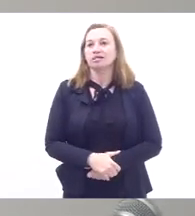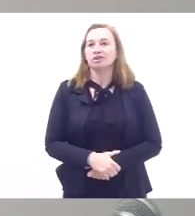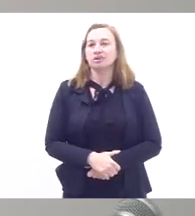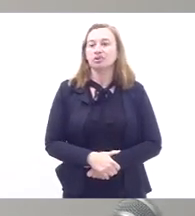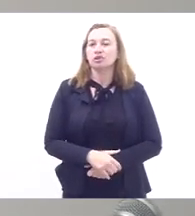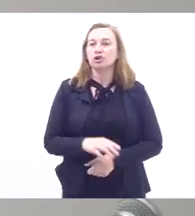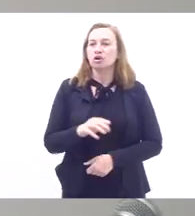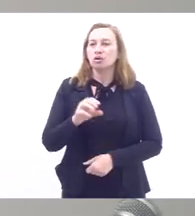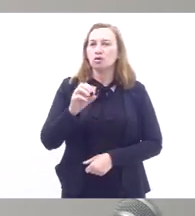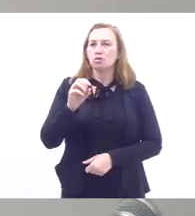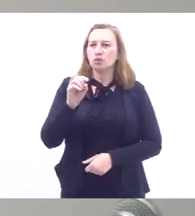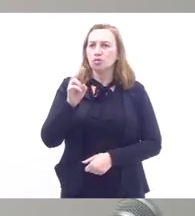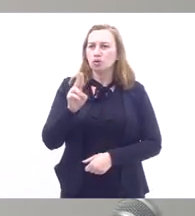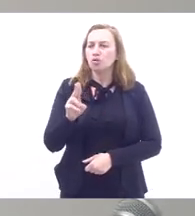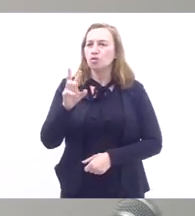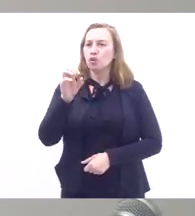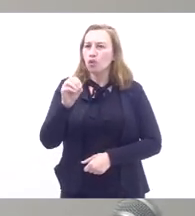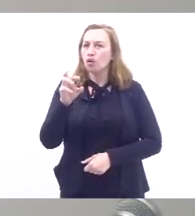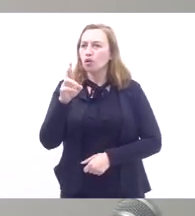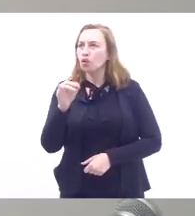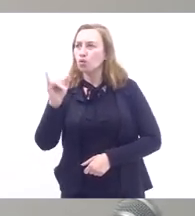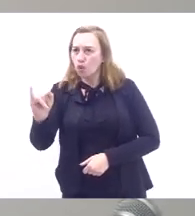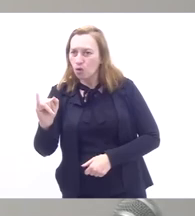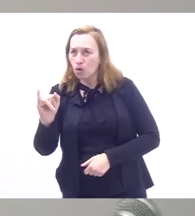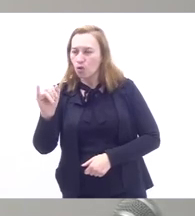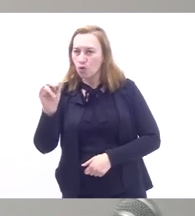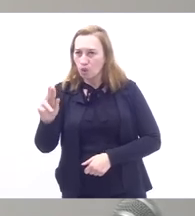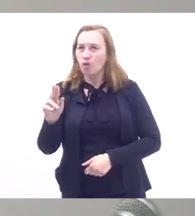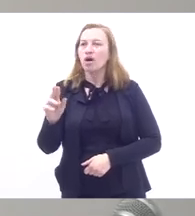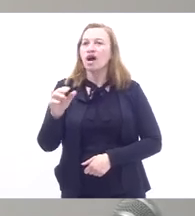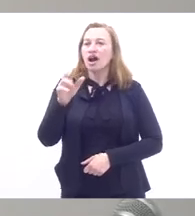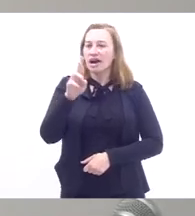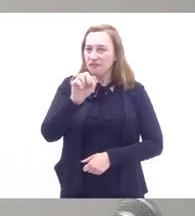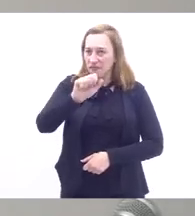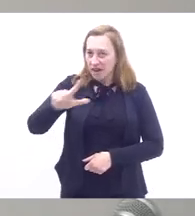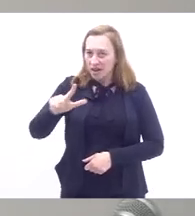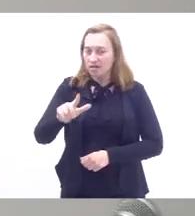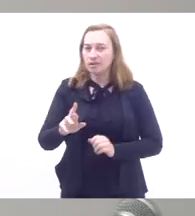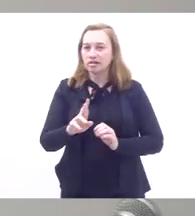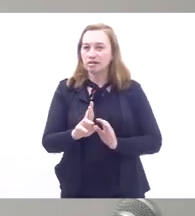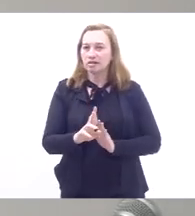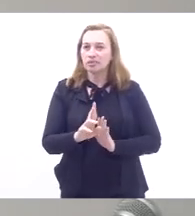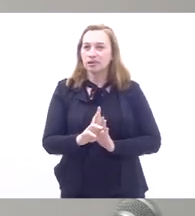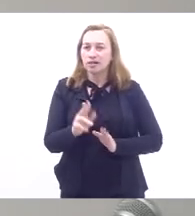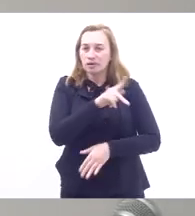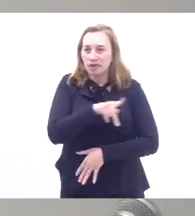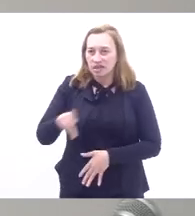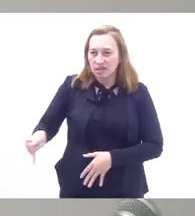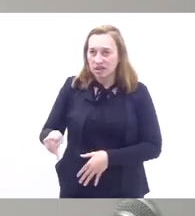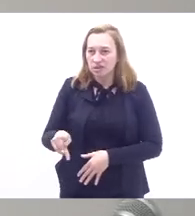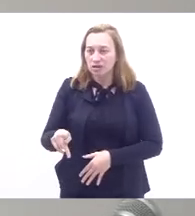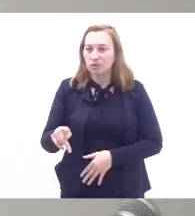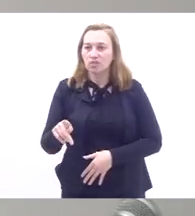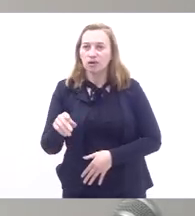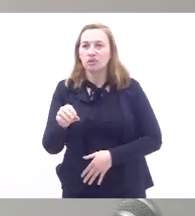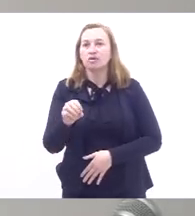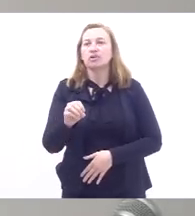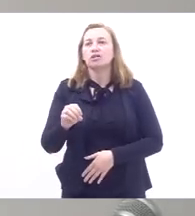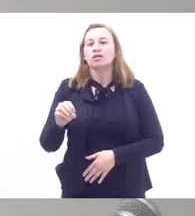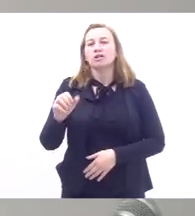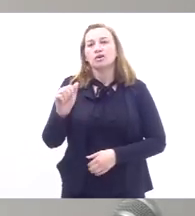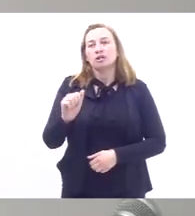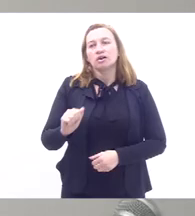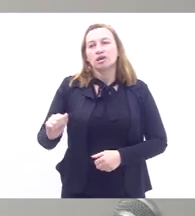o Oluô Rafael Zamora, presidente da Organização Cultural de Oxá e Ifá